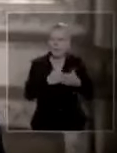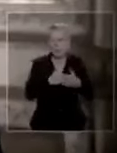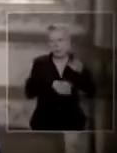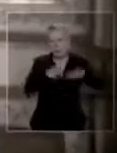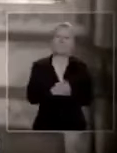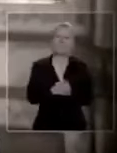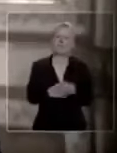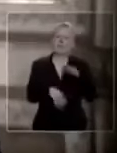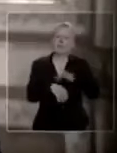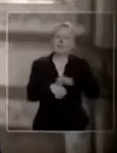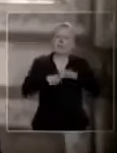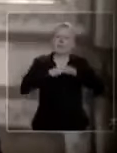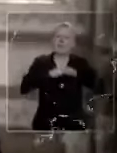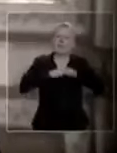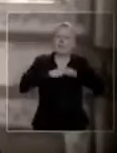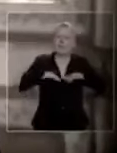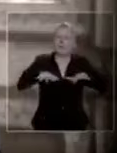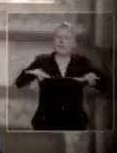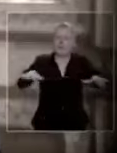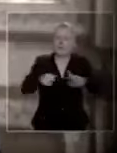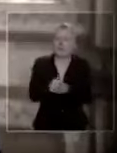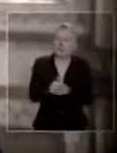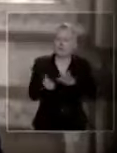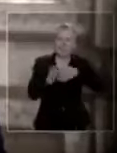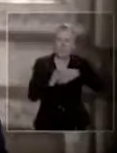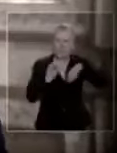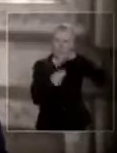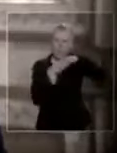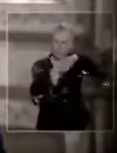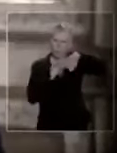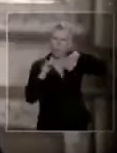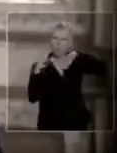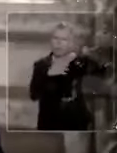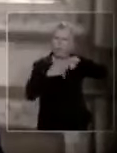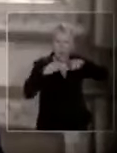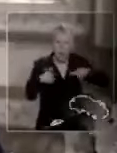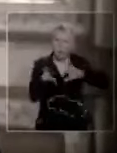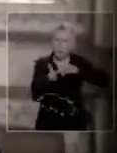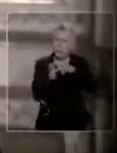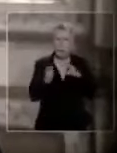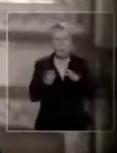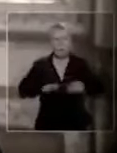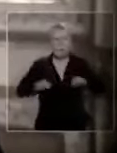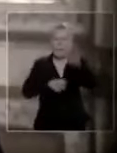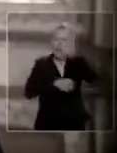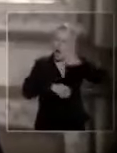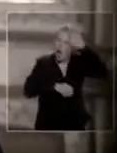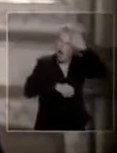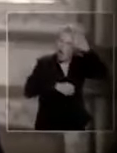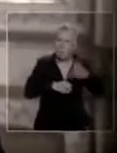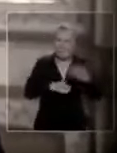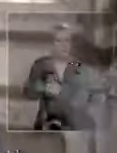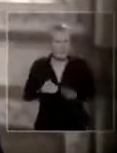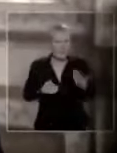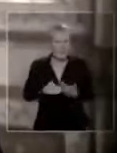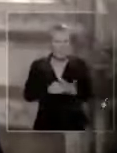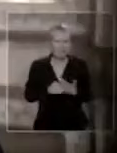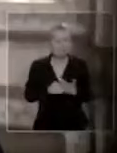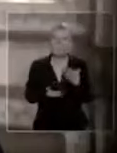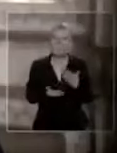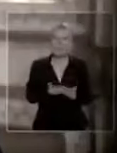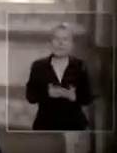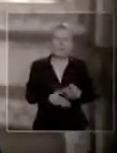Cette épidémie qui affecte tous les continents et frappe tous les pays européens est la plus grave crise